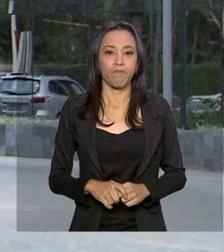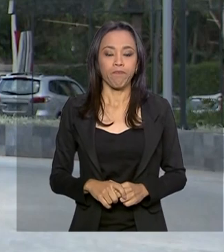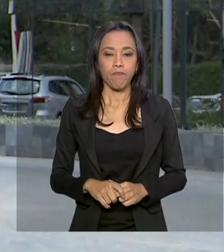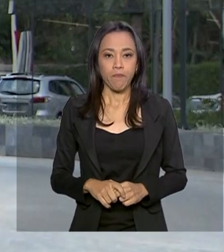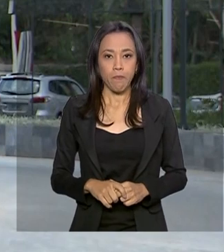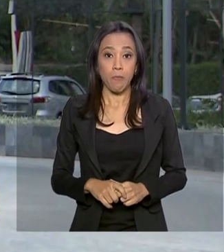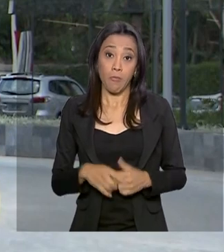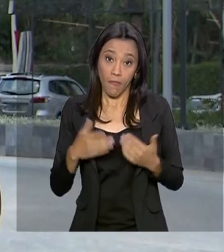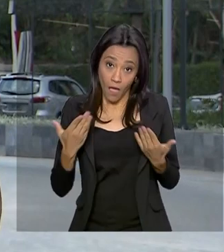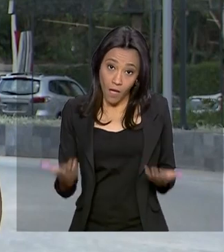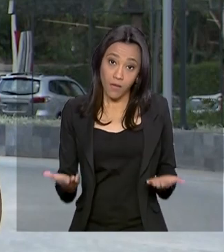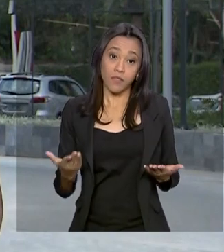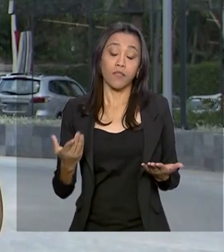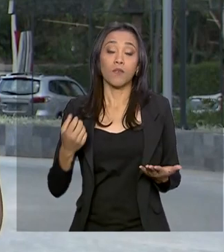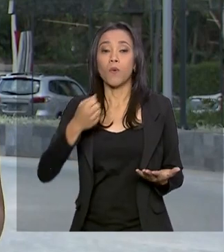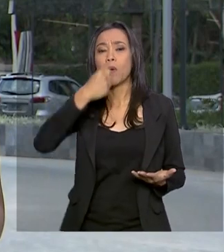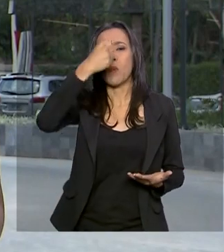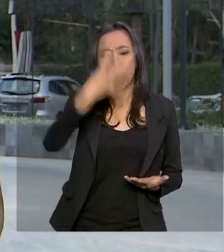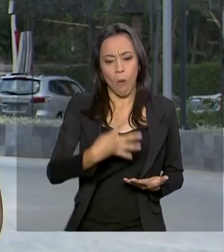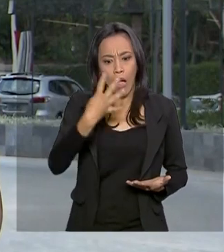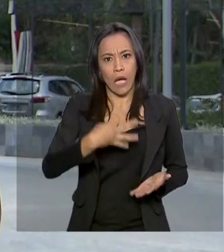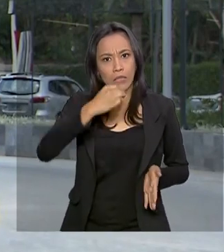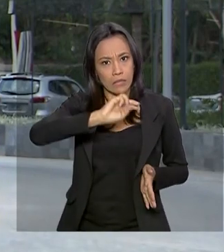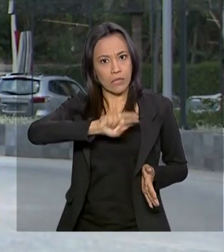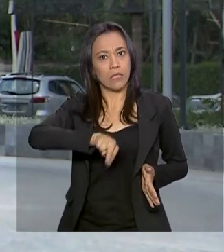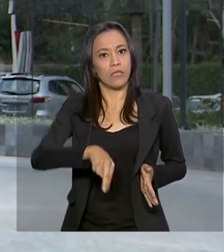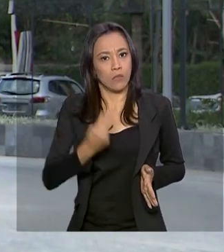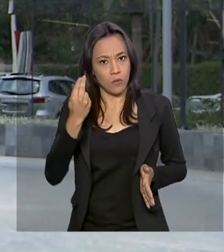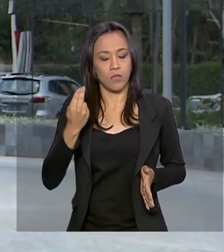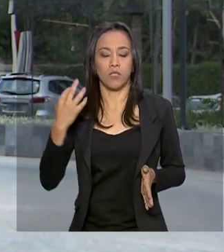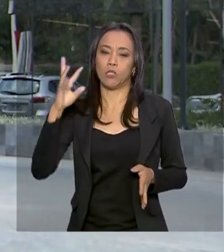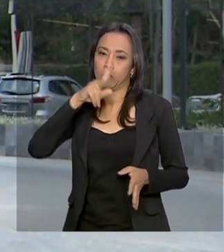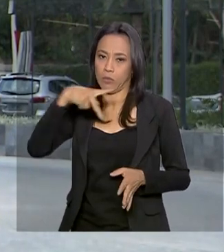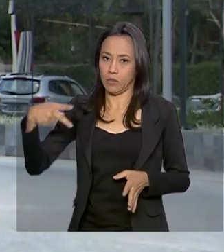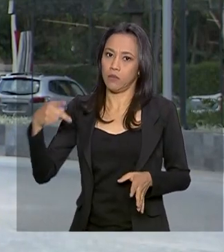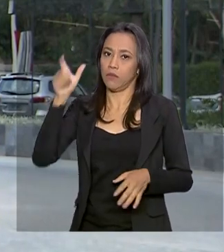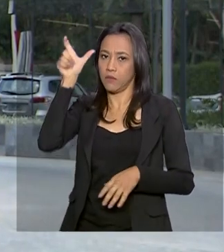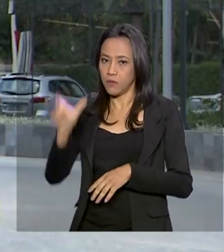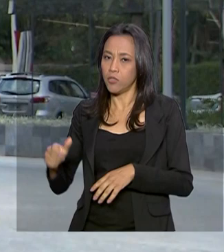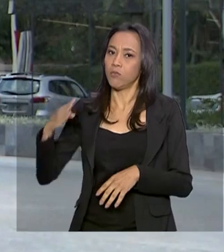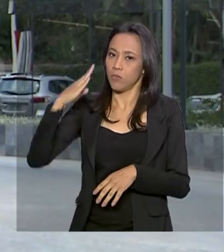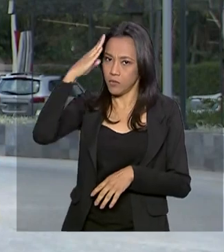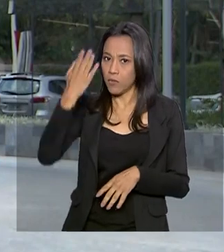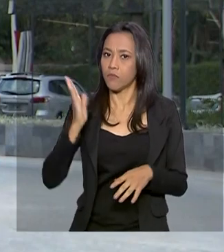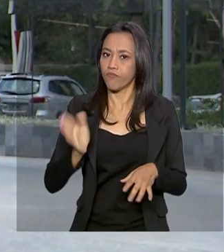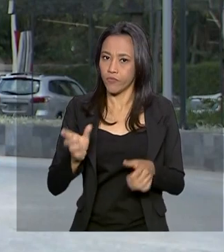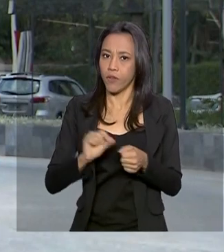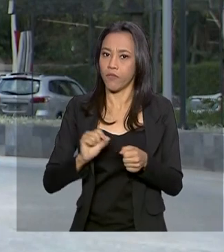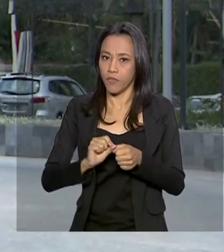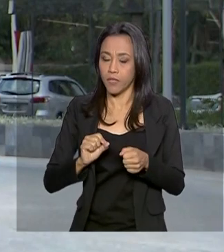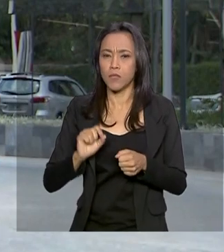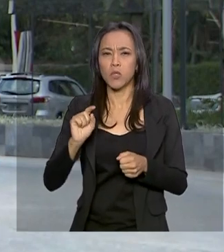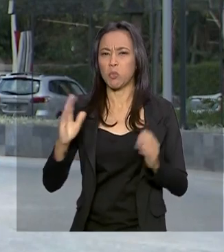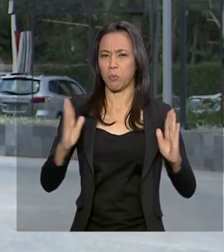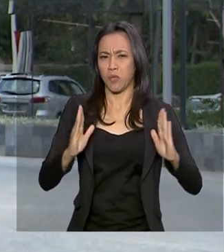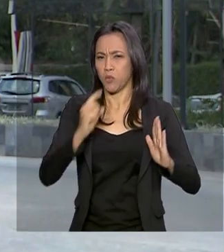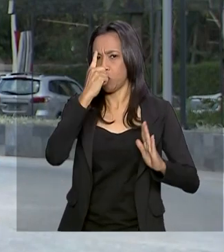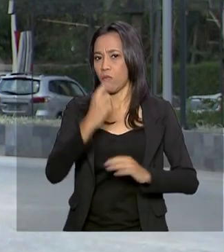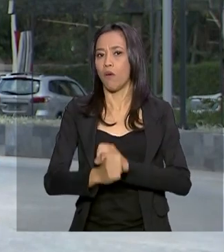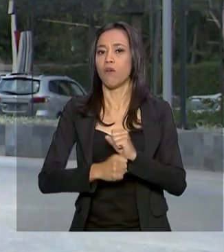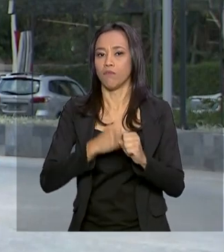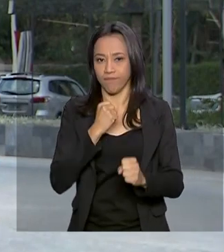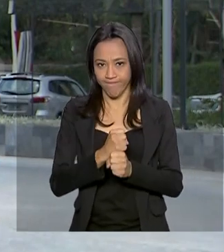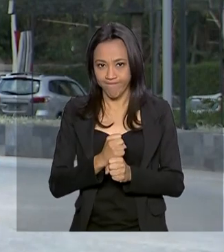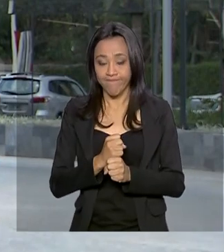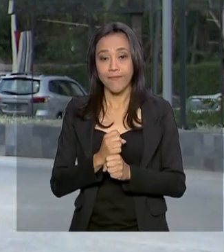esta foi a quarta cirurgia que o presidente jair bolsonaro foi submetido no período de um ano presidente